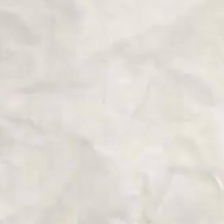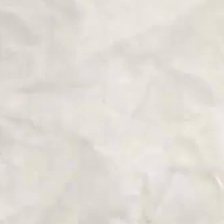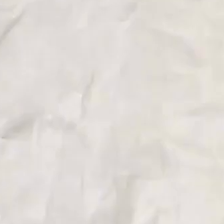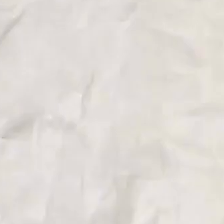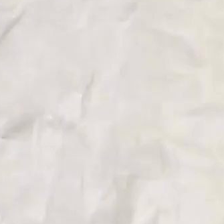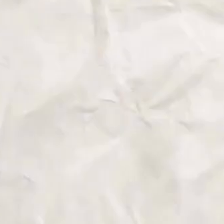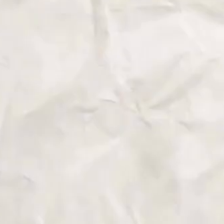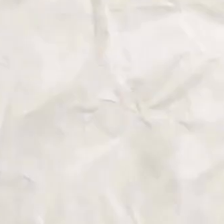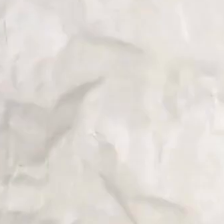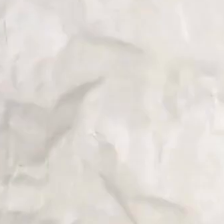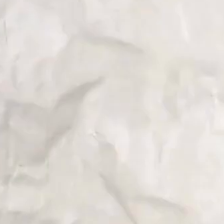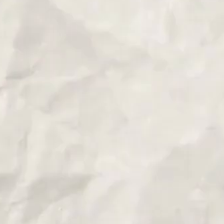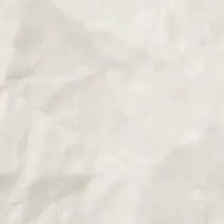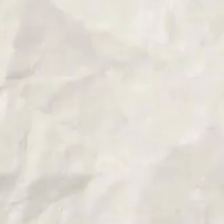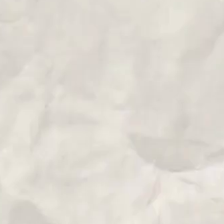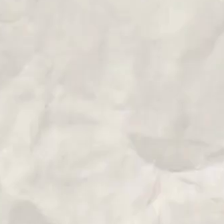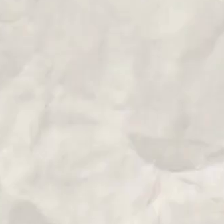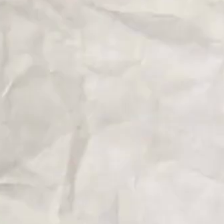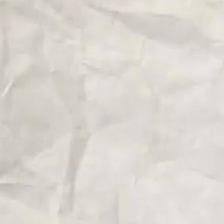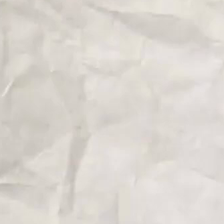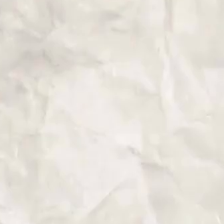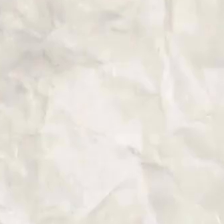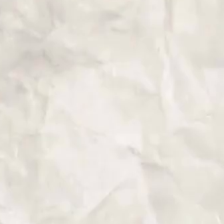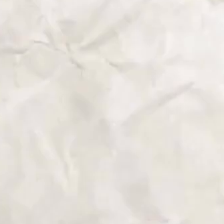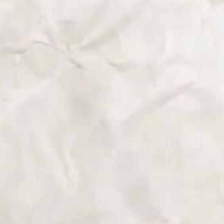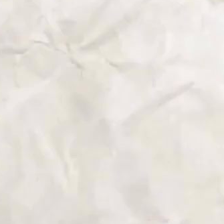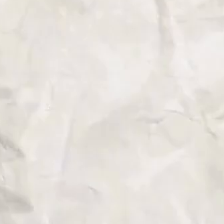Você sabe qual é a função da mesa diretora?